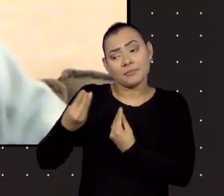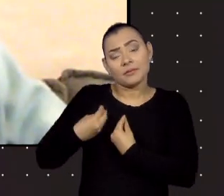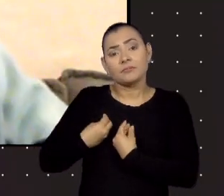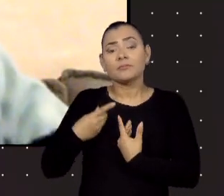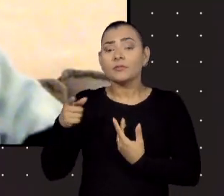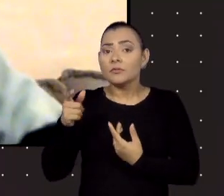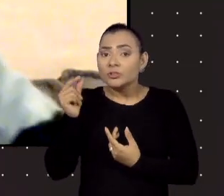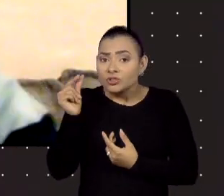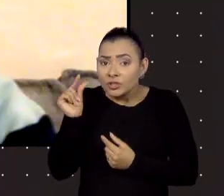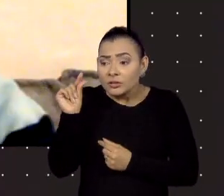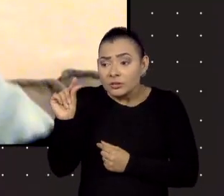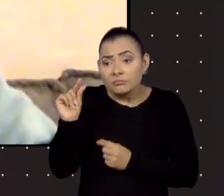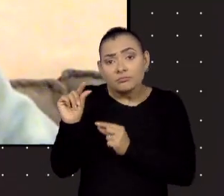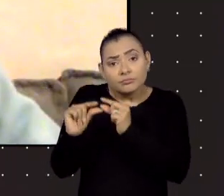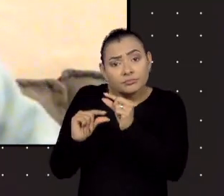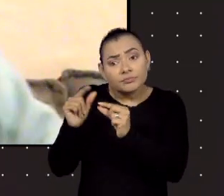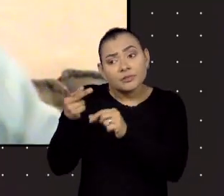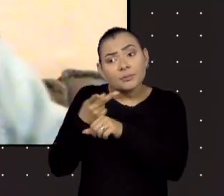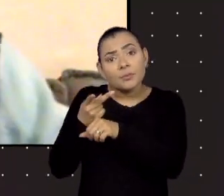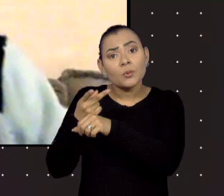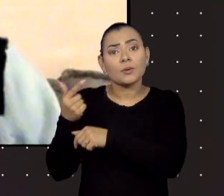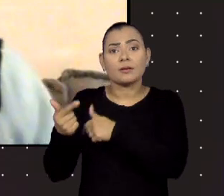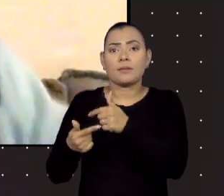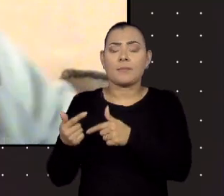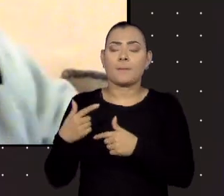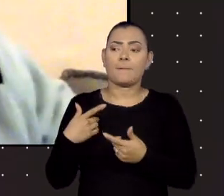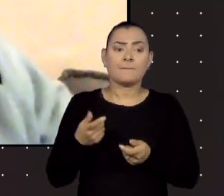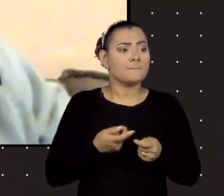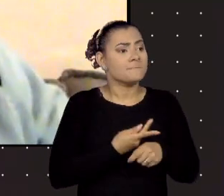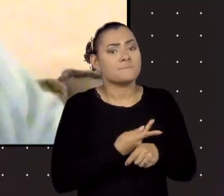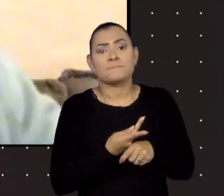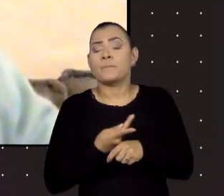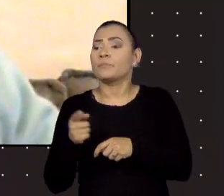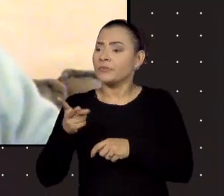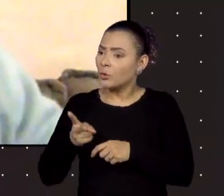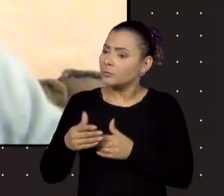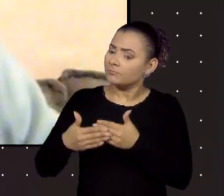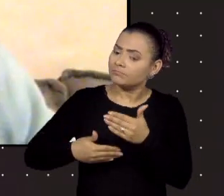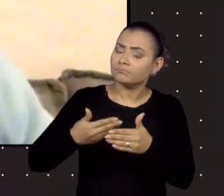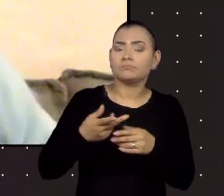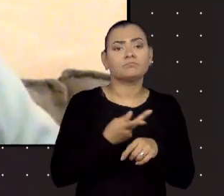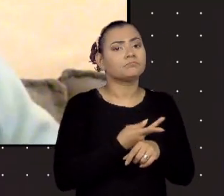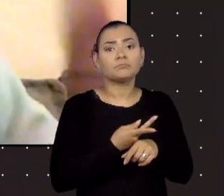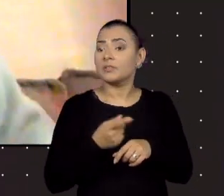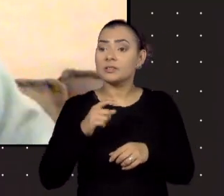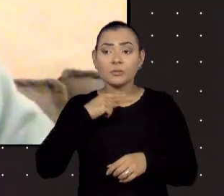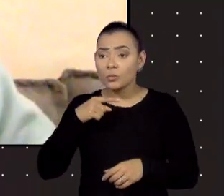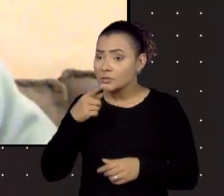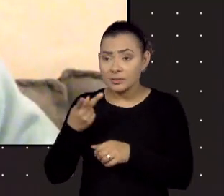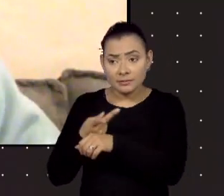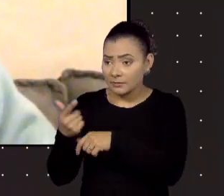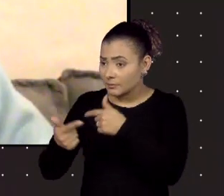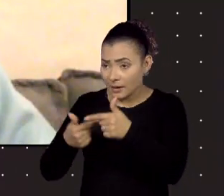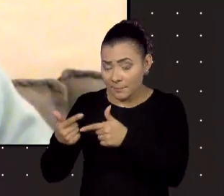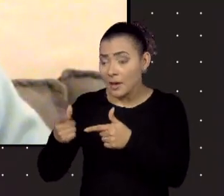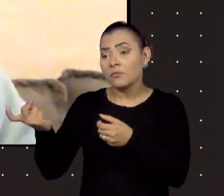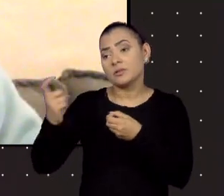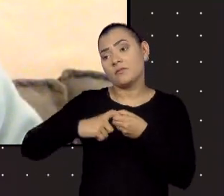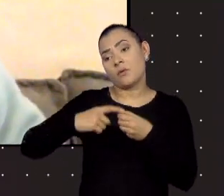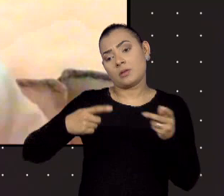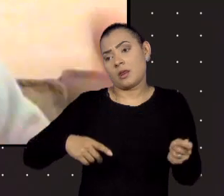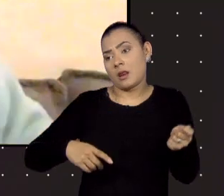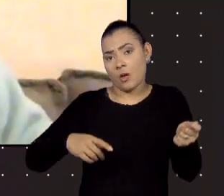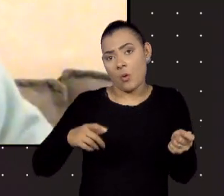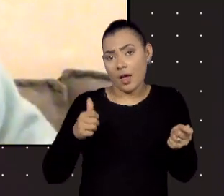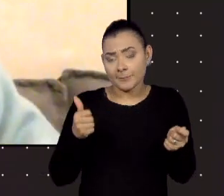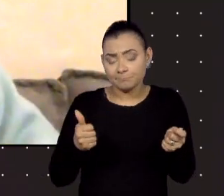tiver dinheiro, você procura emprego. Então, conseguindo, você vai em frente. Não conseguindo, volta e a gente vai ver como fica. E